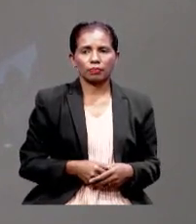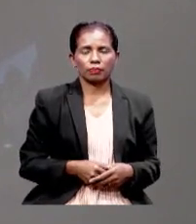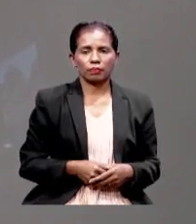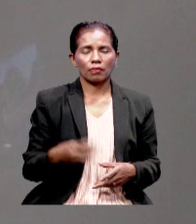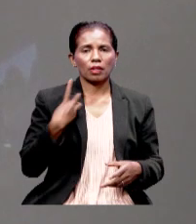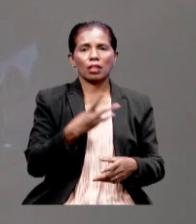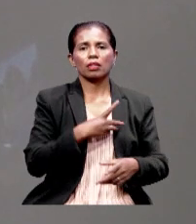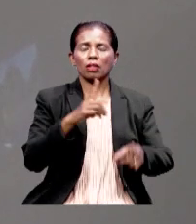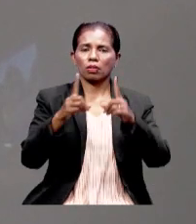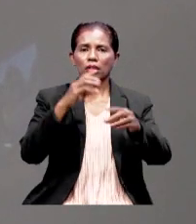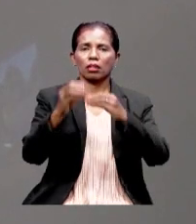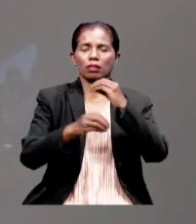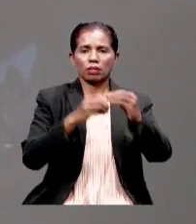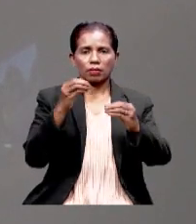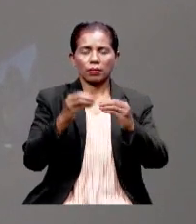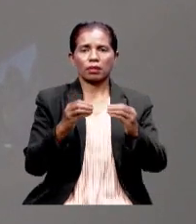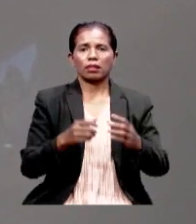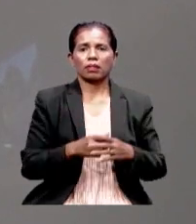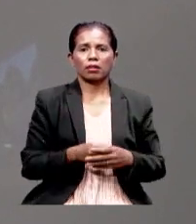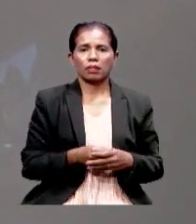colher com a ba